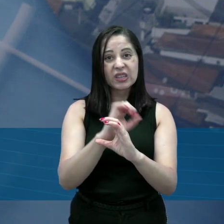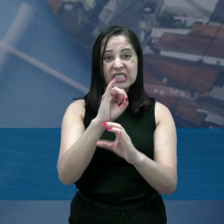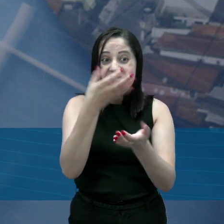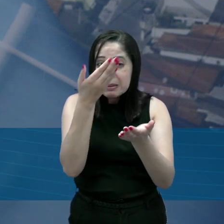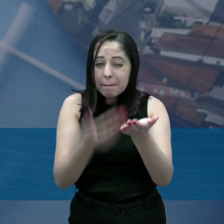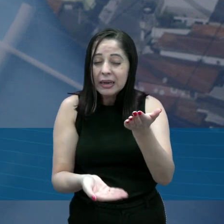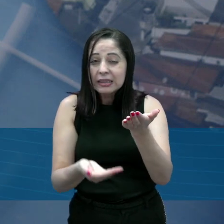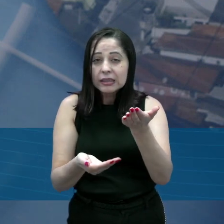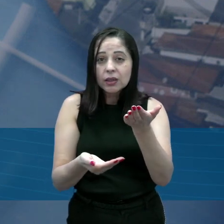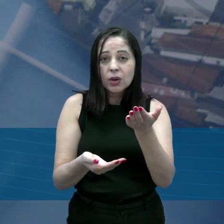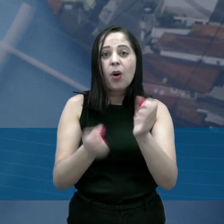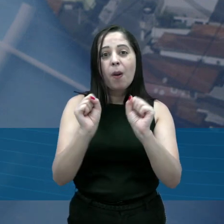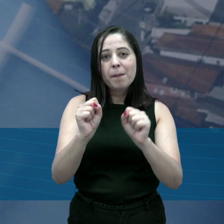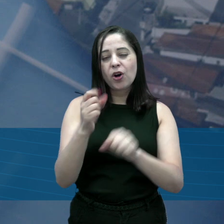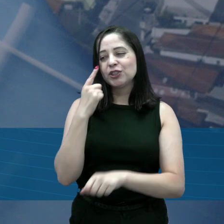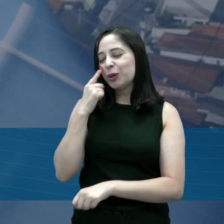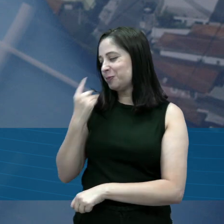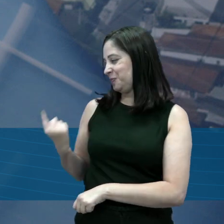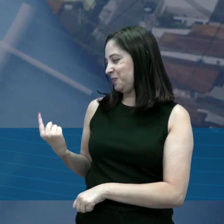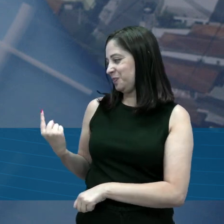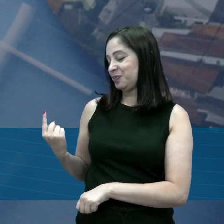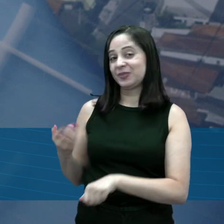trechinho, é só acessar o